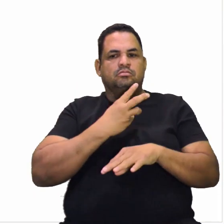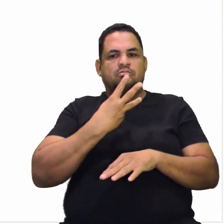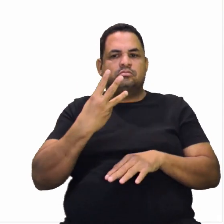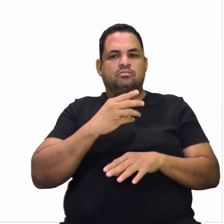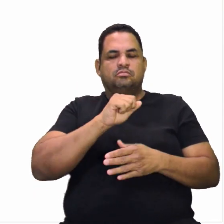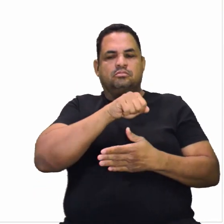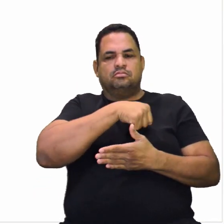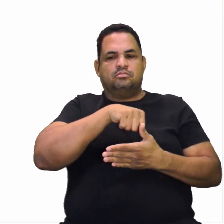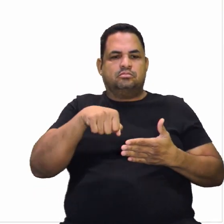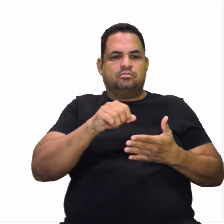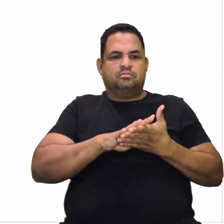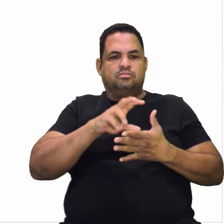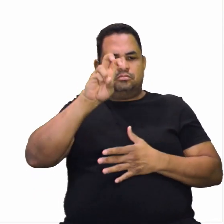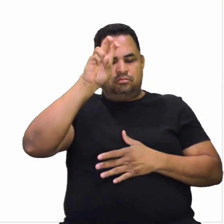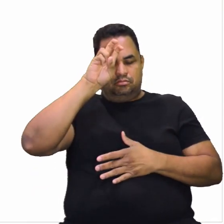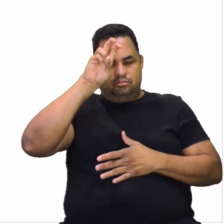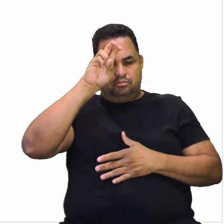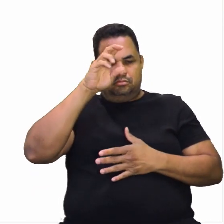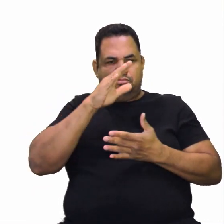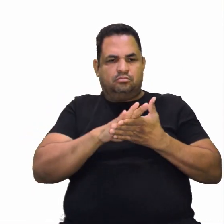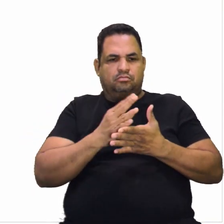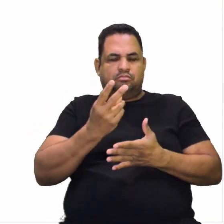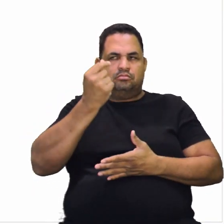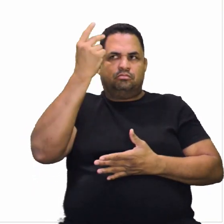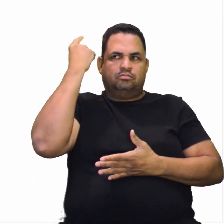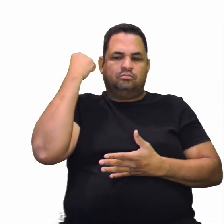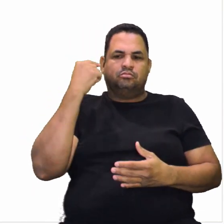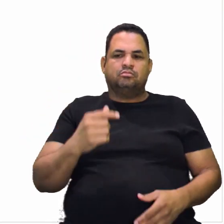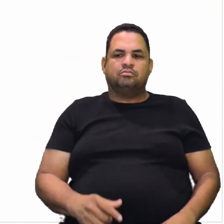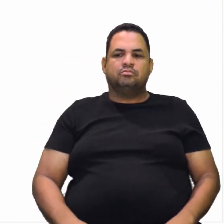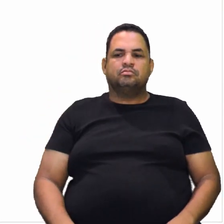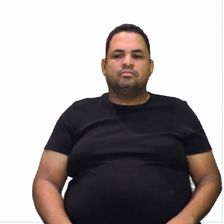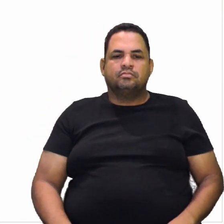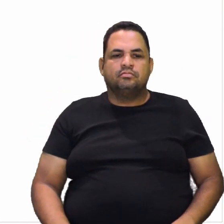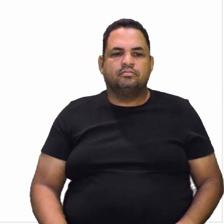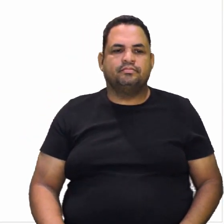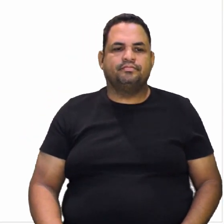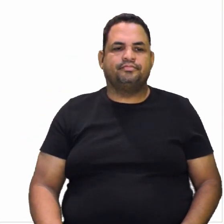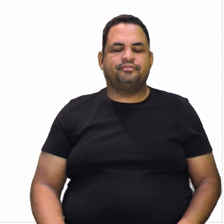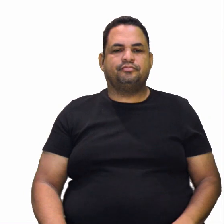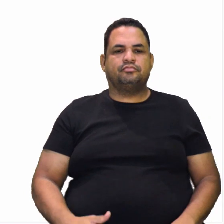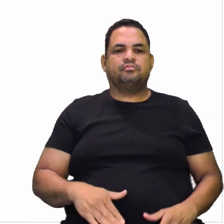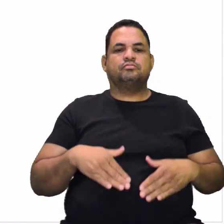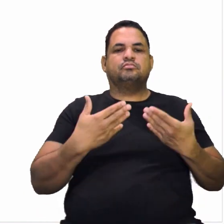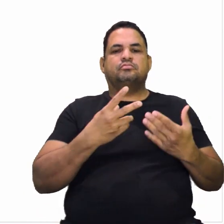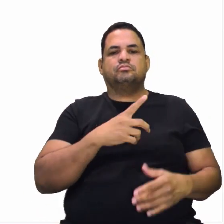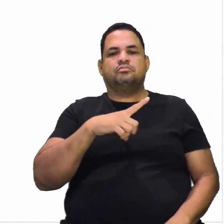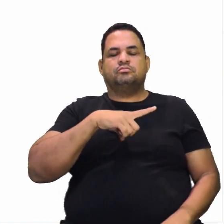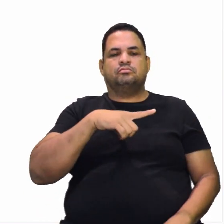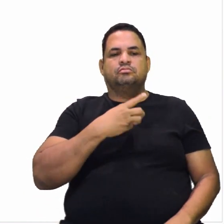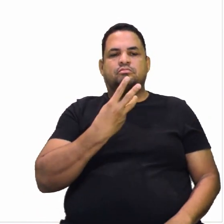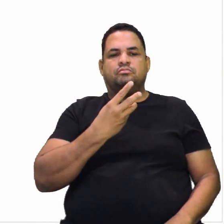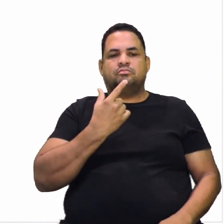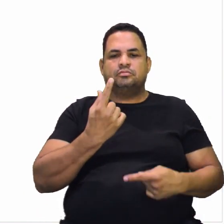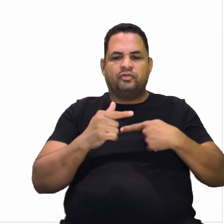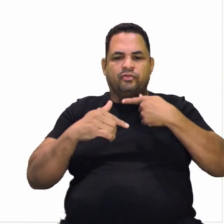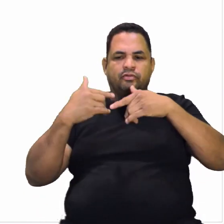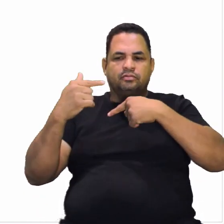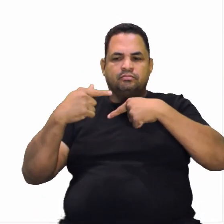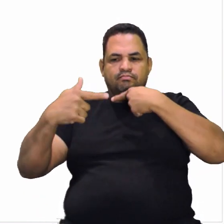de escrita no Egito Antigo, no Antigo Egito. Quais as 3 tipos de escrita? Uma foi evoluindo para a outra, tá?